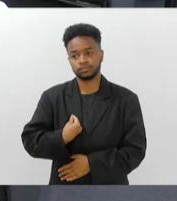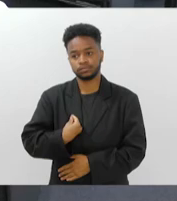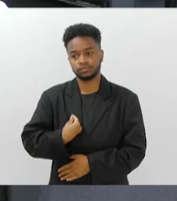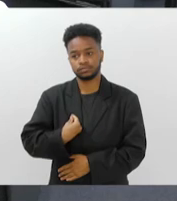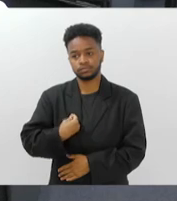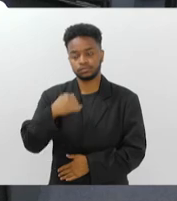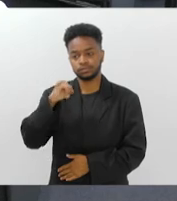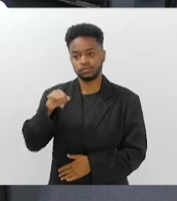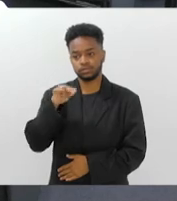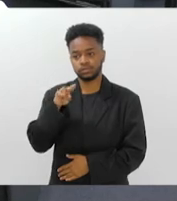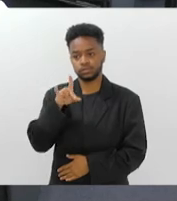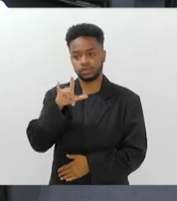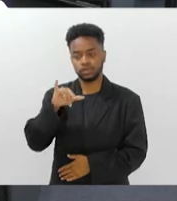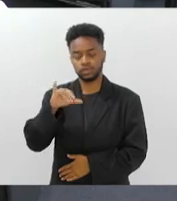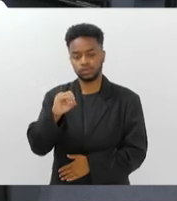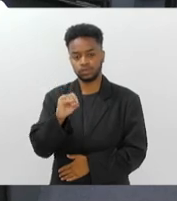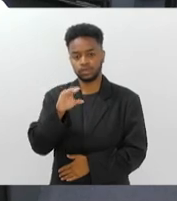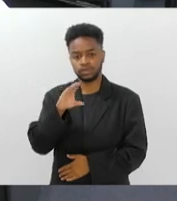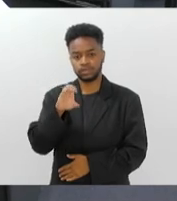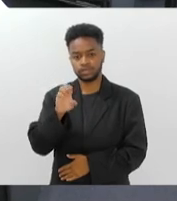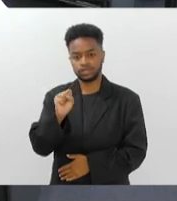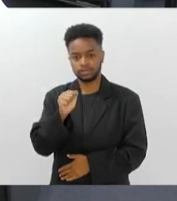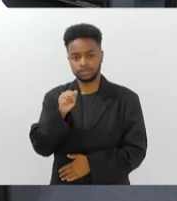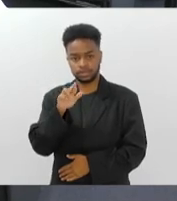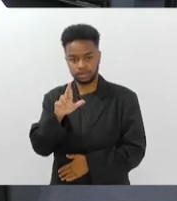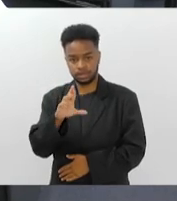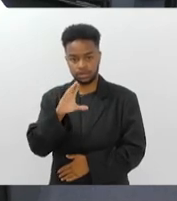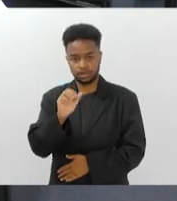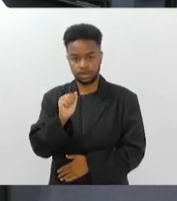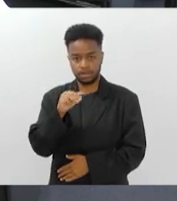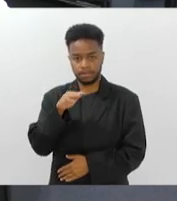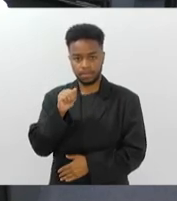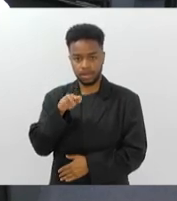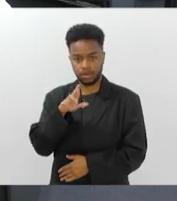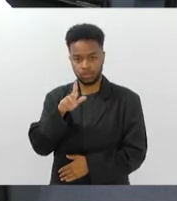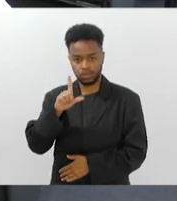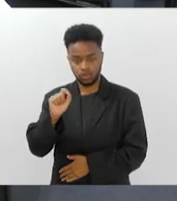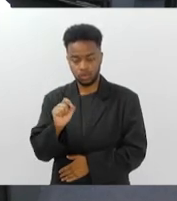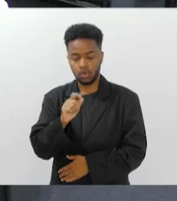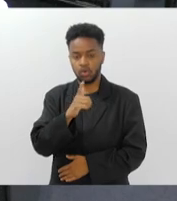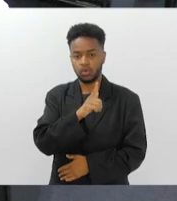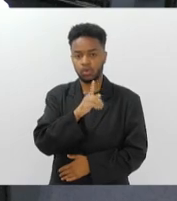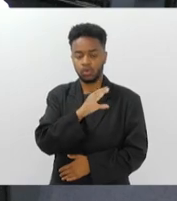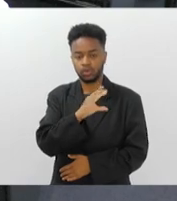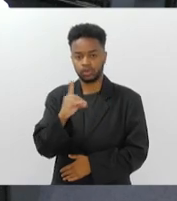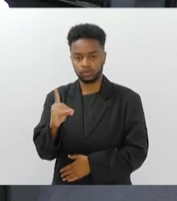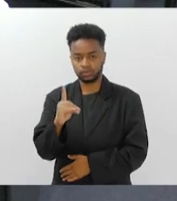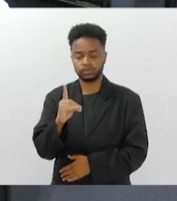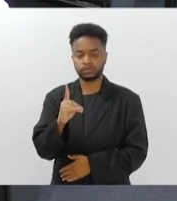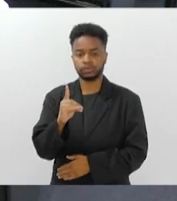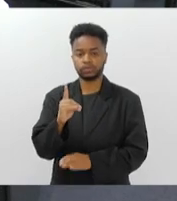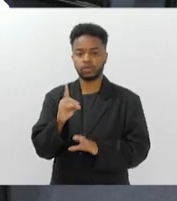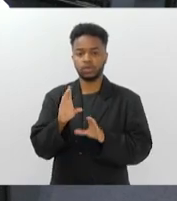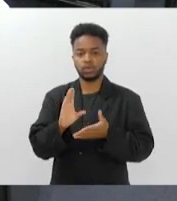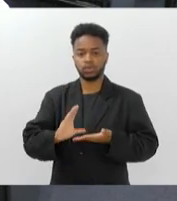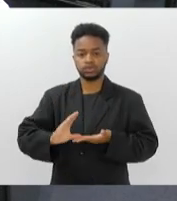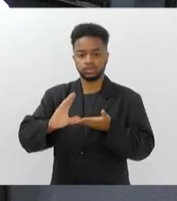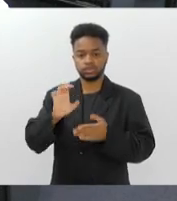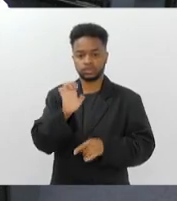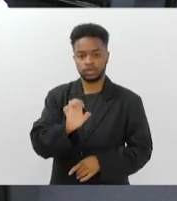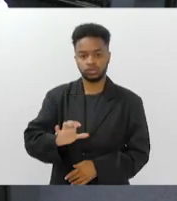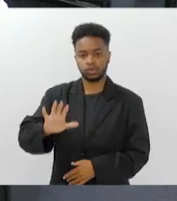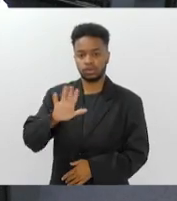Júlio César Camardo Camargo coordenador da comissão de saúde do Conselho Estadual de Saúde muito